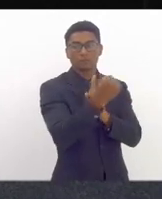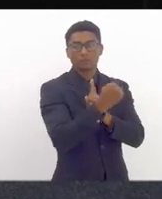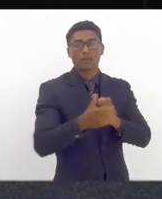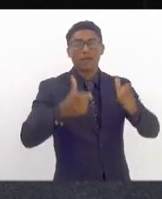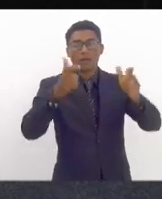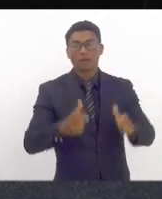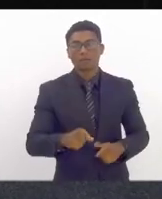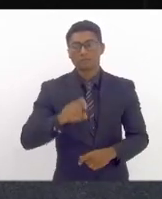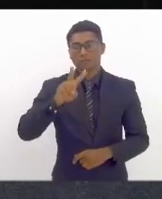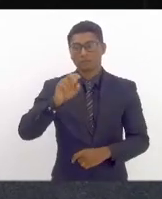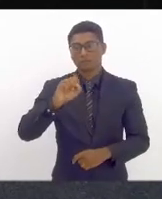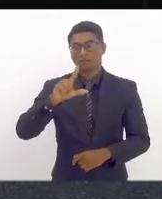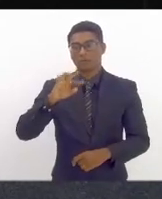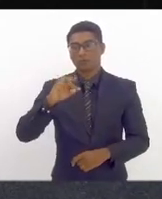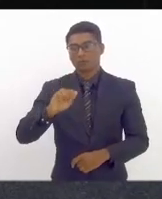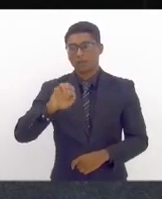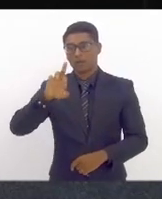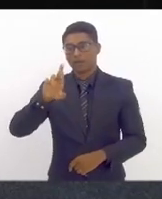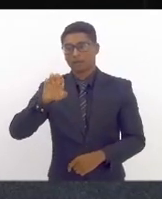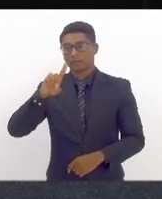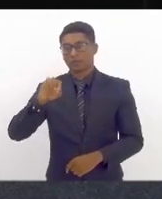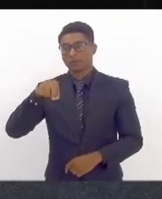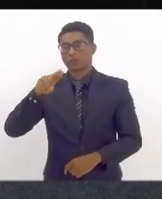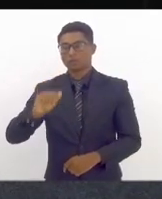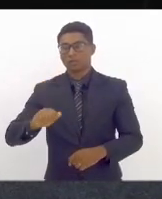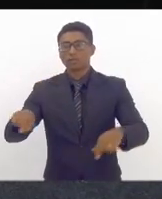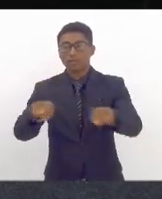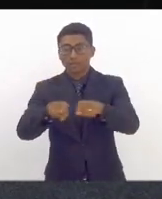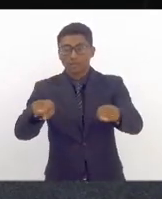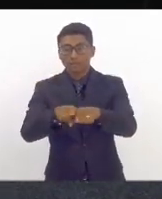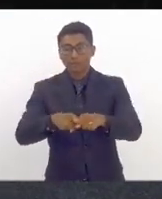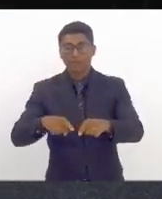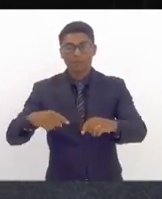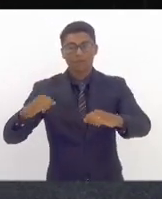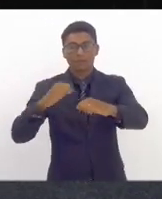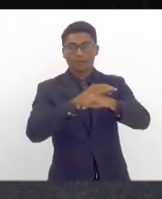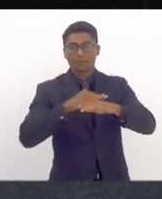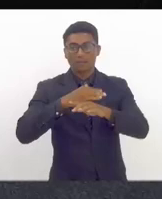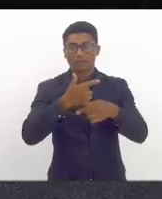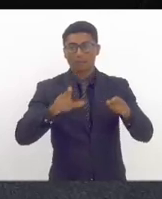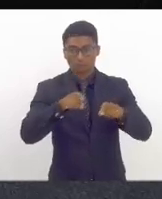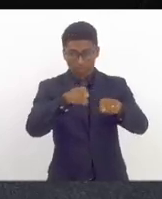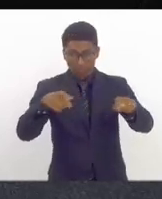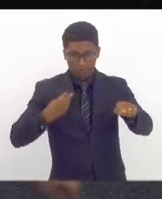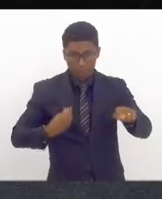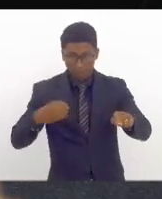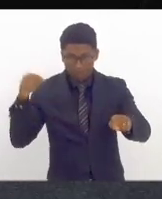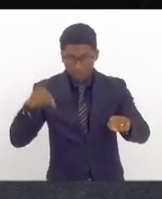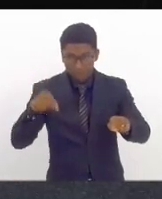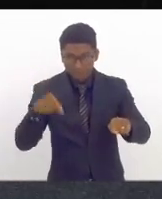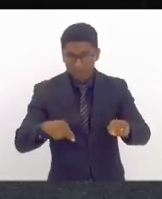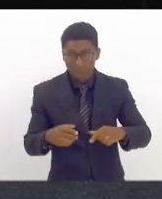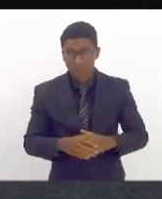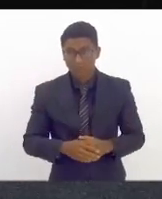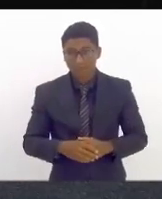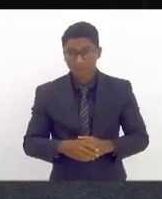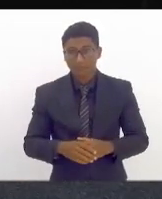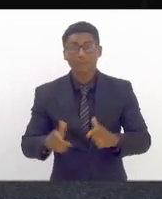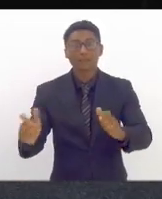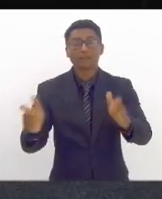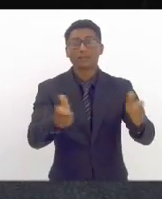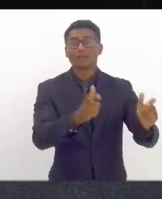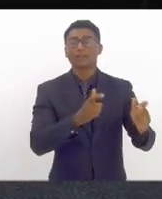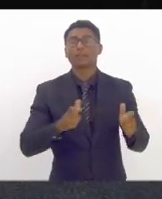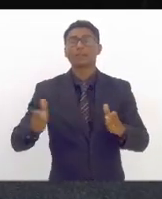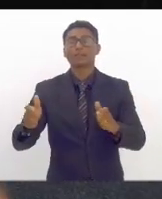Redonda e outros municípios da região do médio Paraíba pessoal de volta redonda tá aí ou não tá cadê o pessoal volta redonda